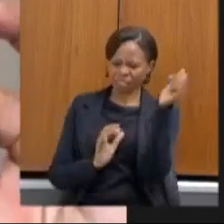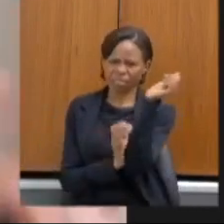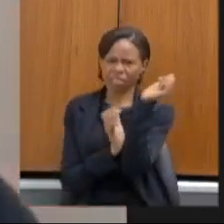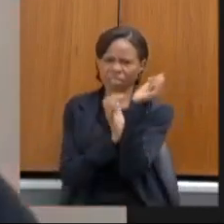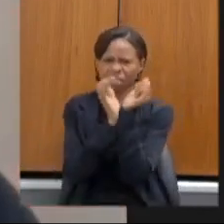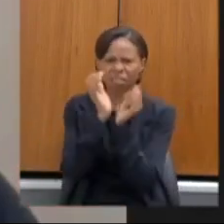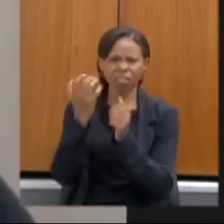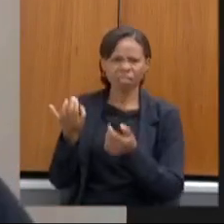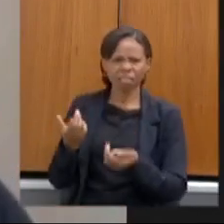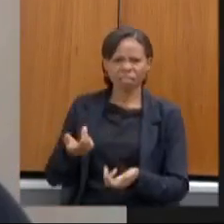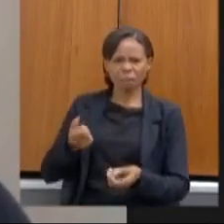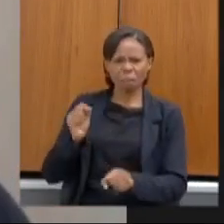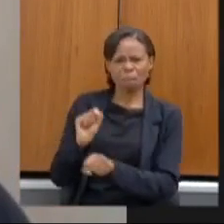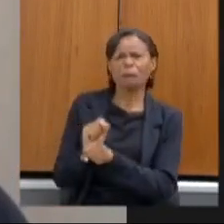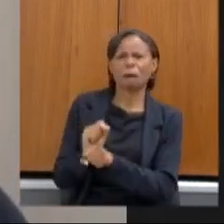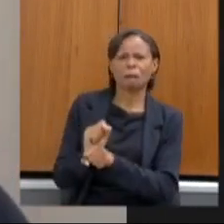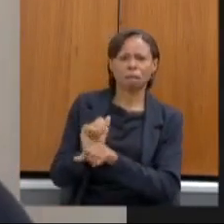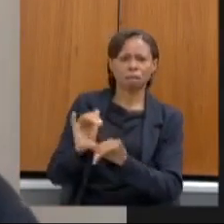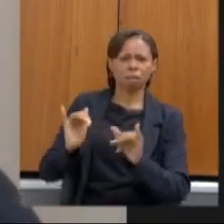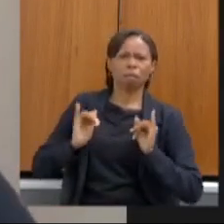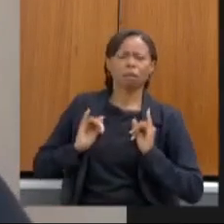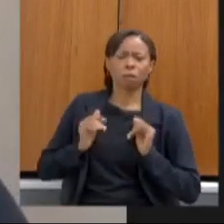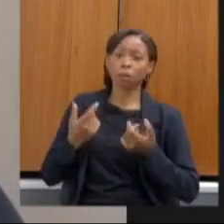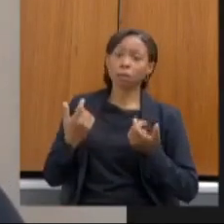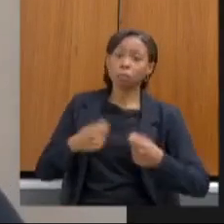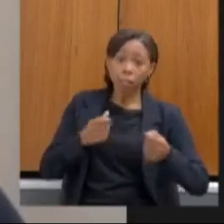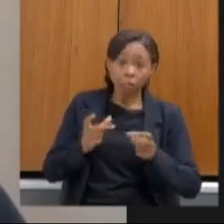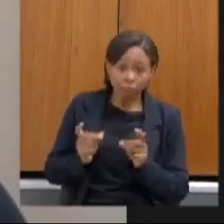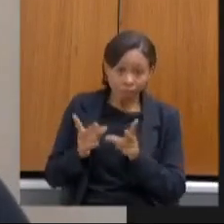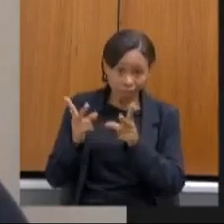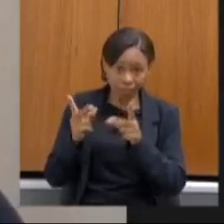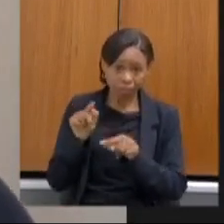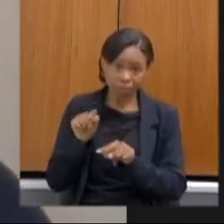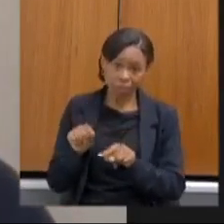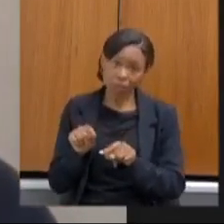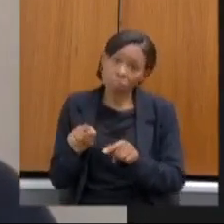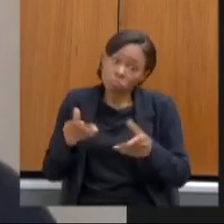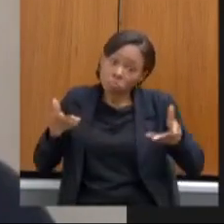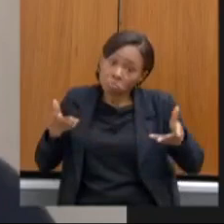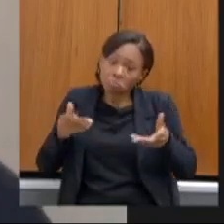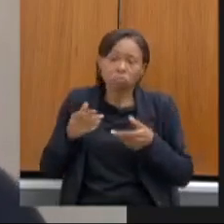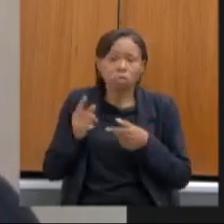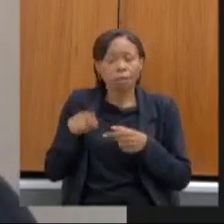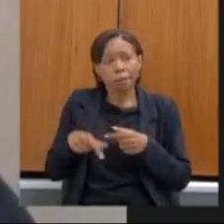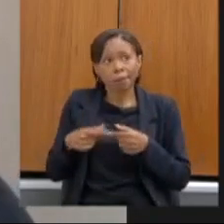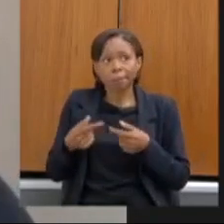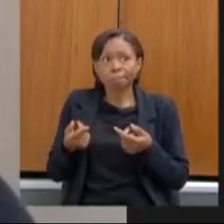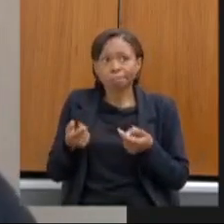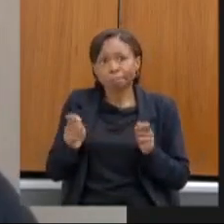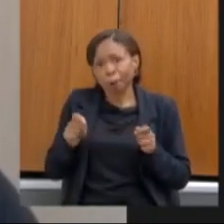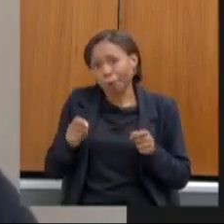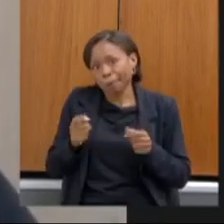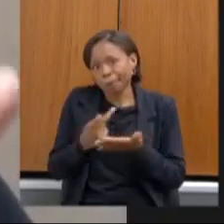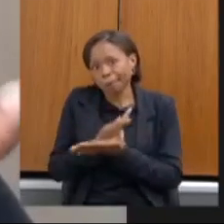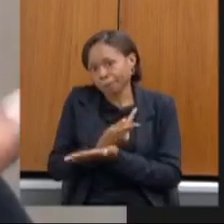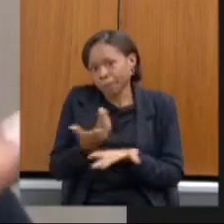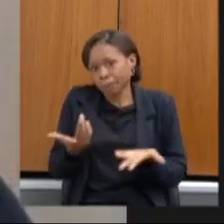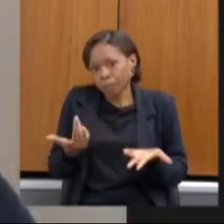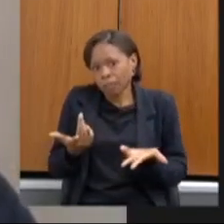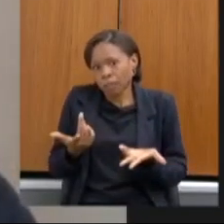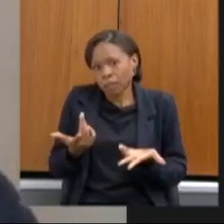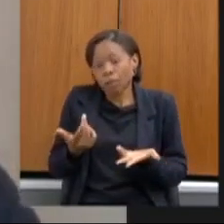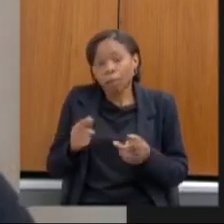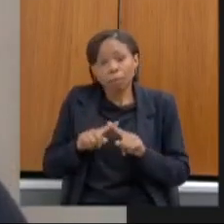ela é enterrada precisa ser privatizada é uma das hipóteses que eu até de medo desde que